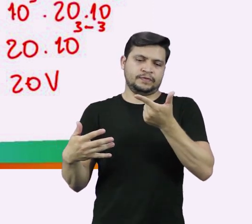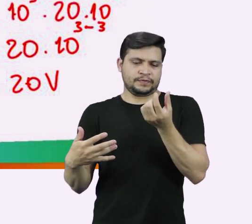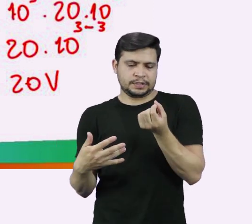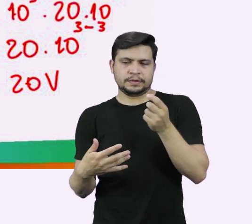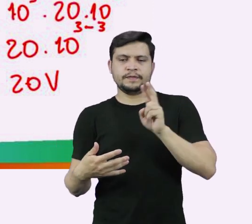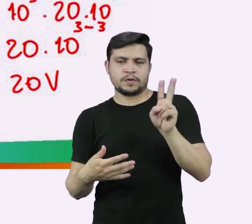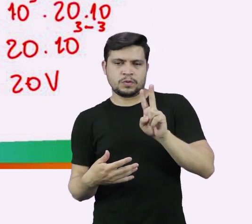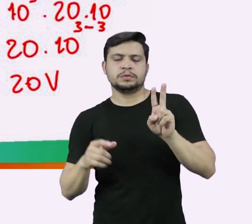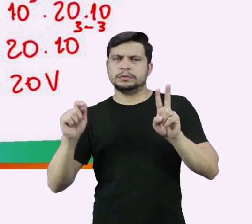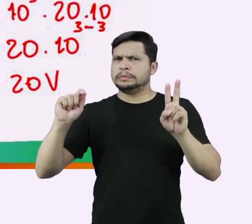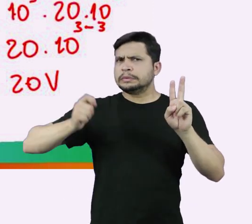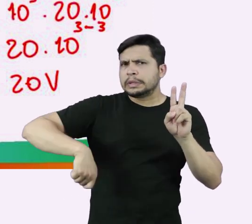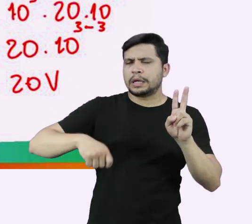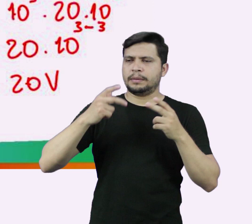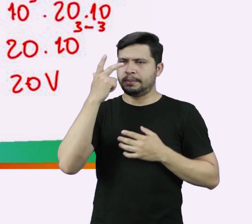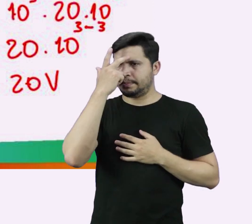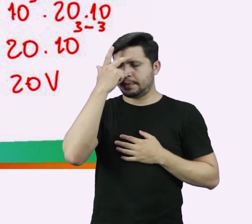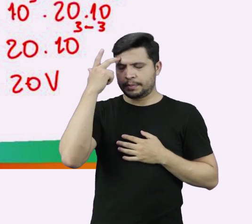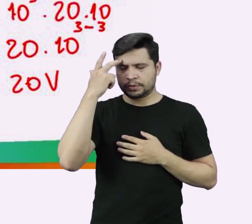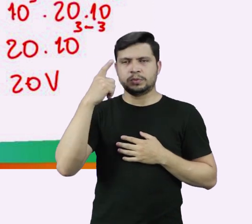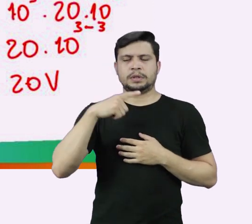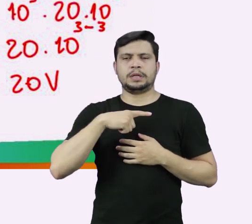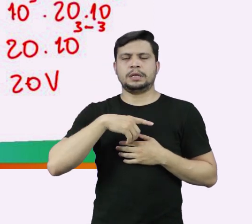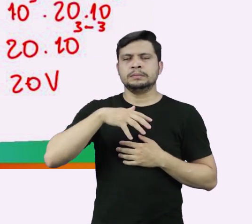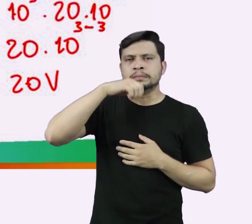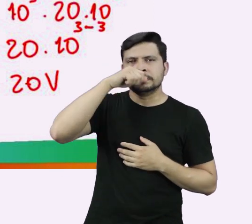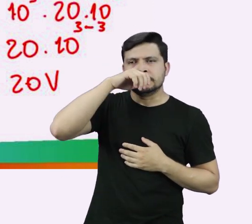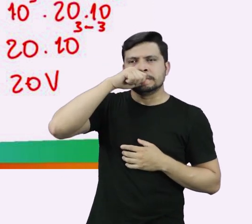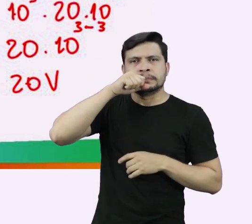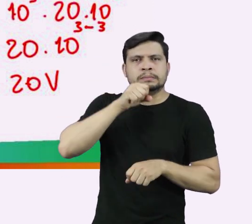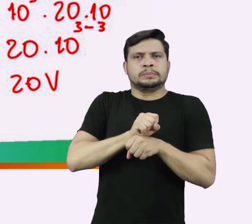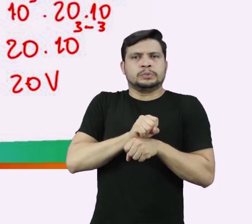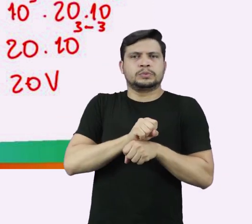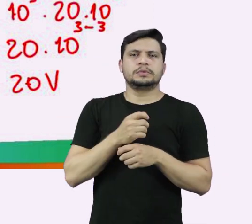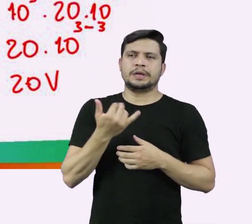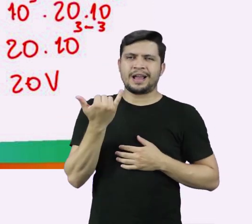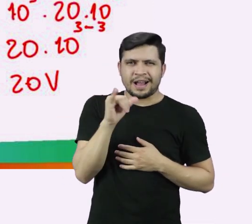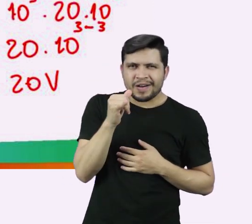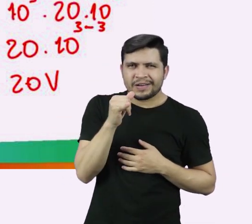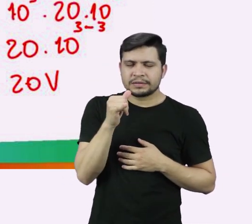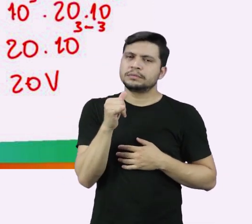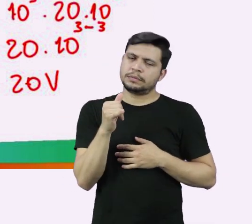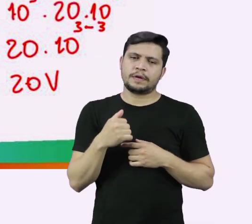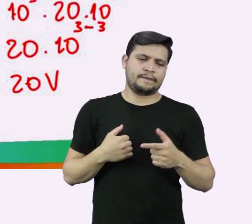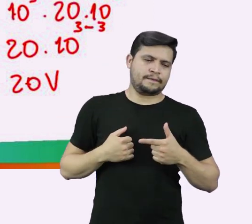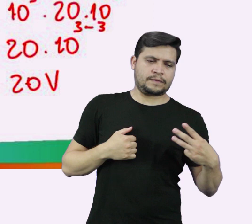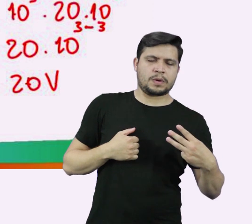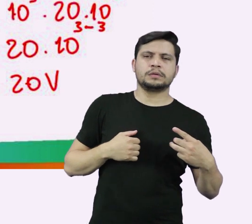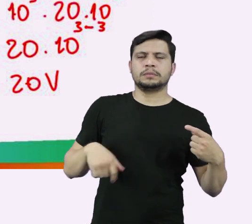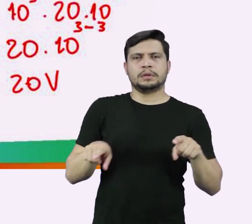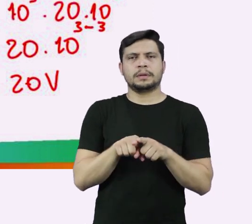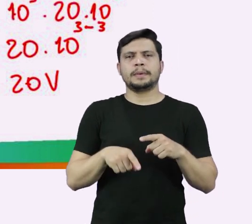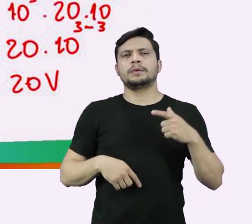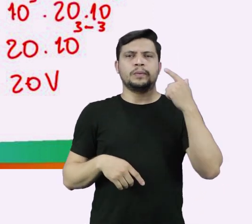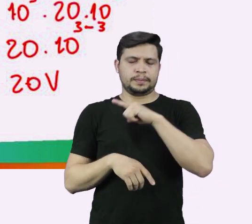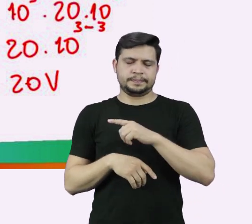é suficiente para fazer com que o indivíduo tenha uma parada respiratória, 24 volts com certeza seria. Então, das opções,